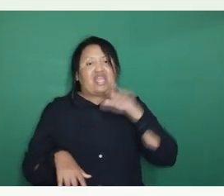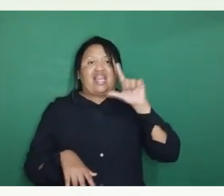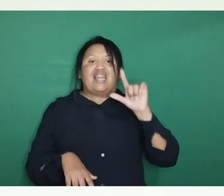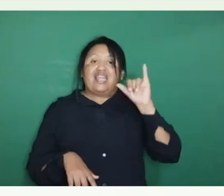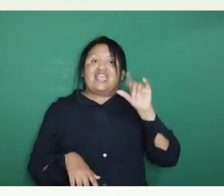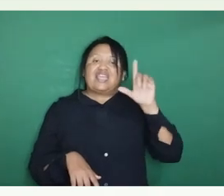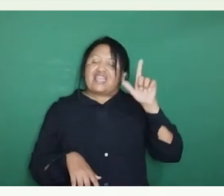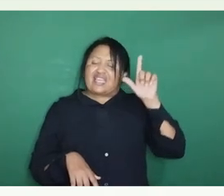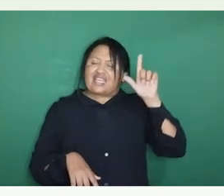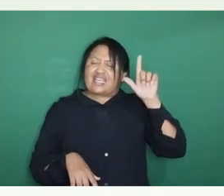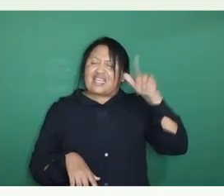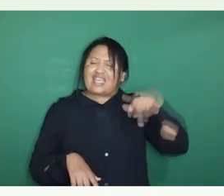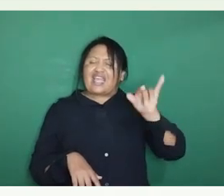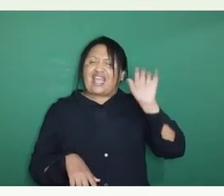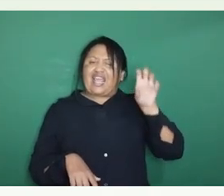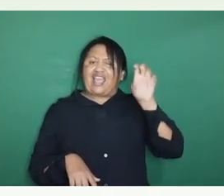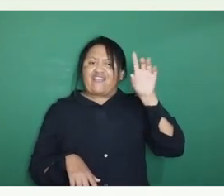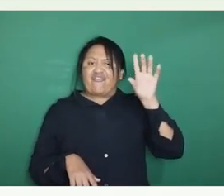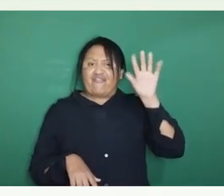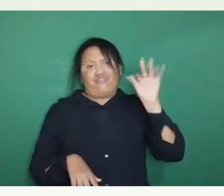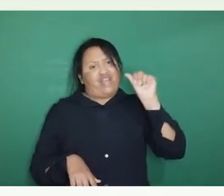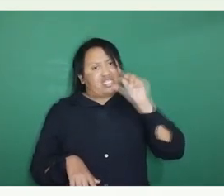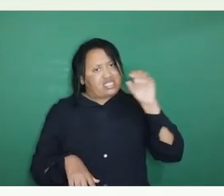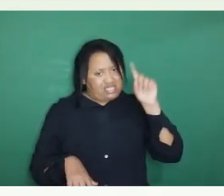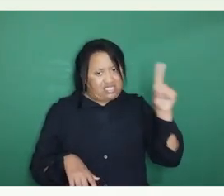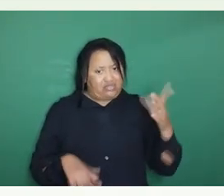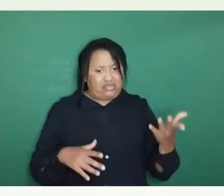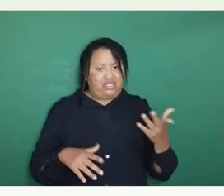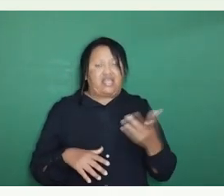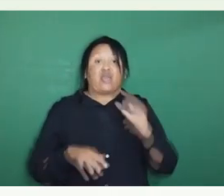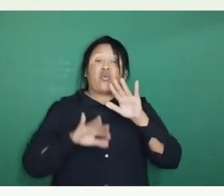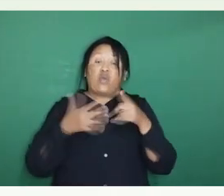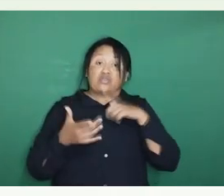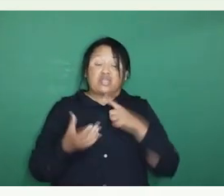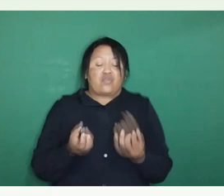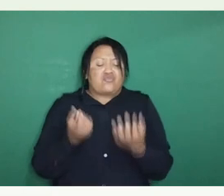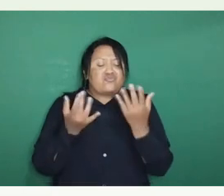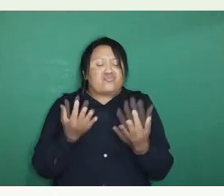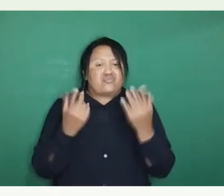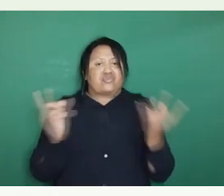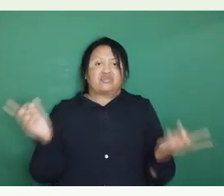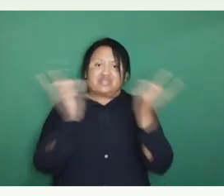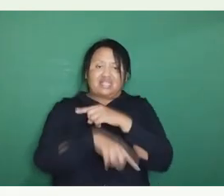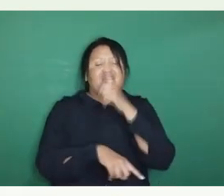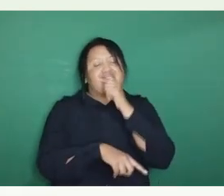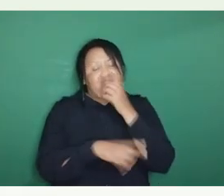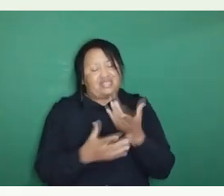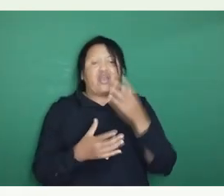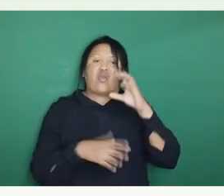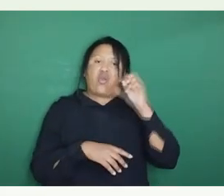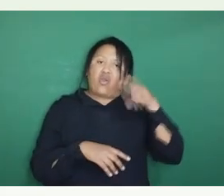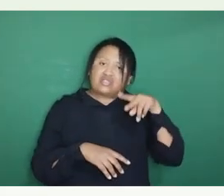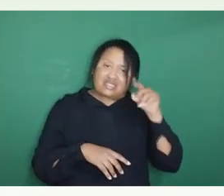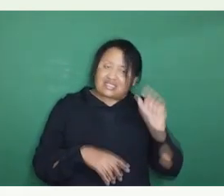eu tenho o fenômeno de liquefação e condensação quando eu tenho vapor conversão de vapor em líquido